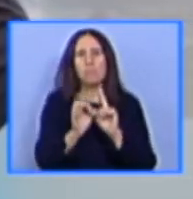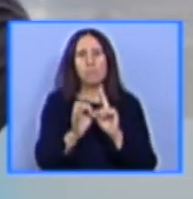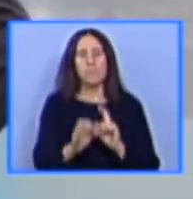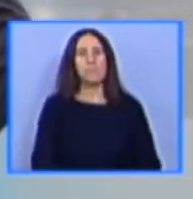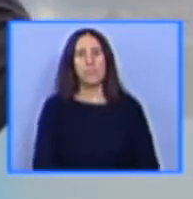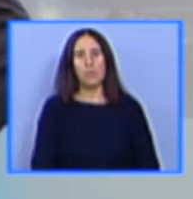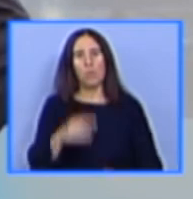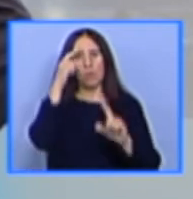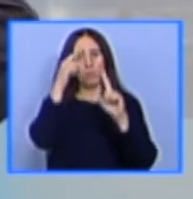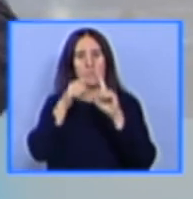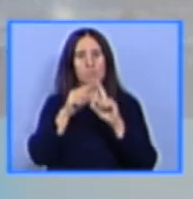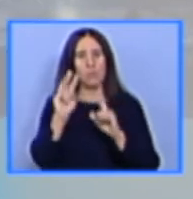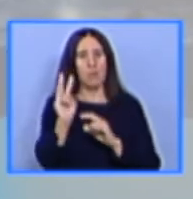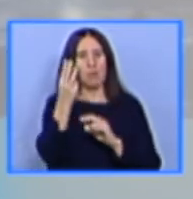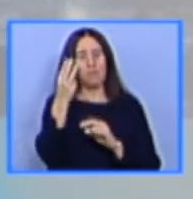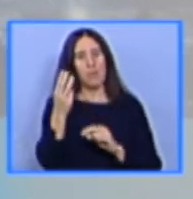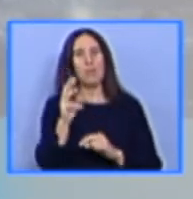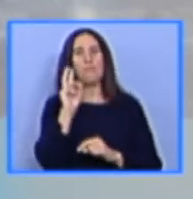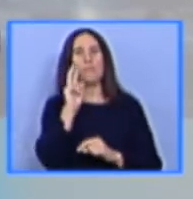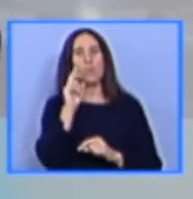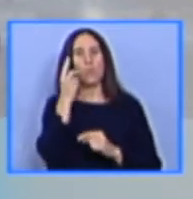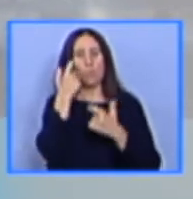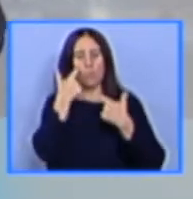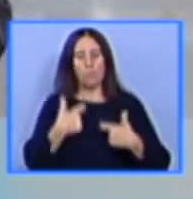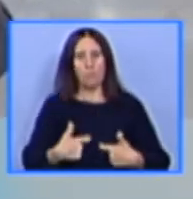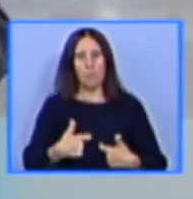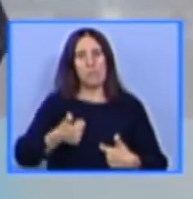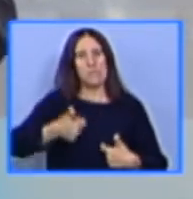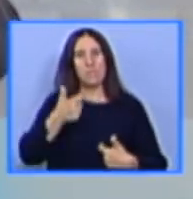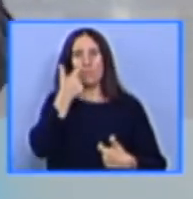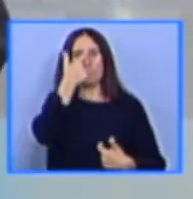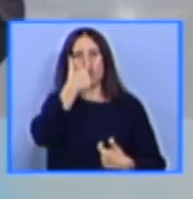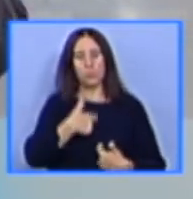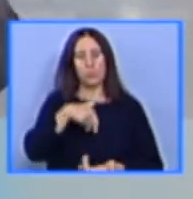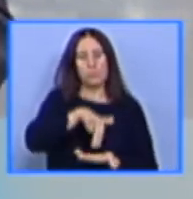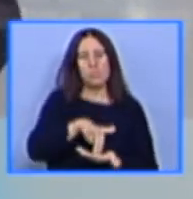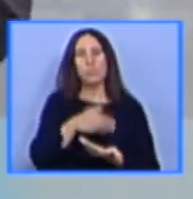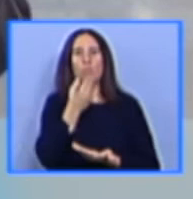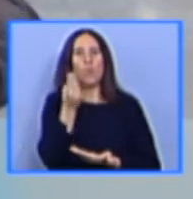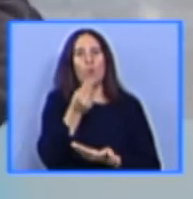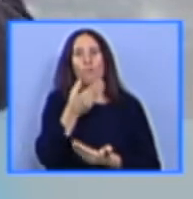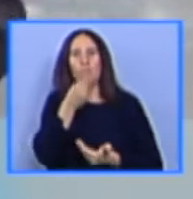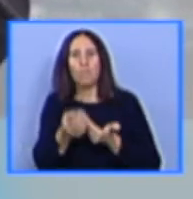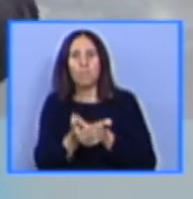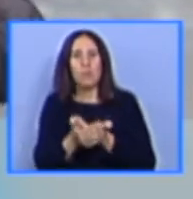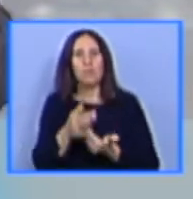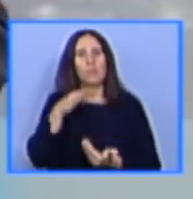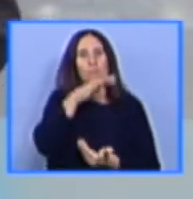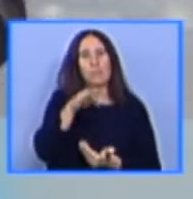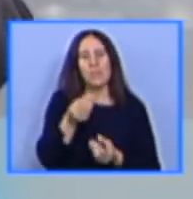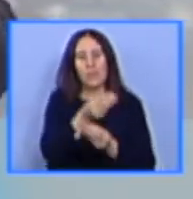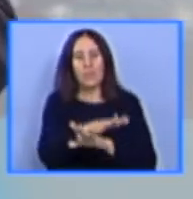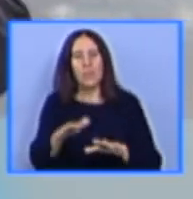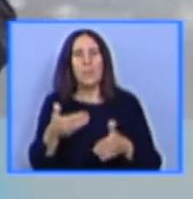primeiro, afirmar o valor da vida humana. Afirmar como? Primeiro, pela própria presença das pessoas, novos, velhos, famílias, crianças,